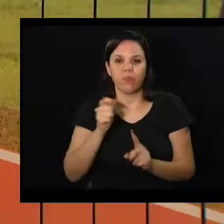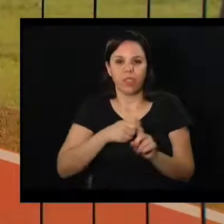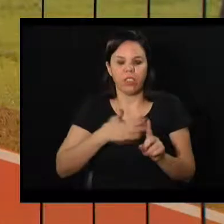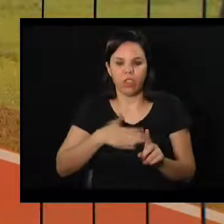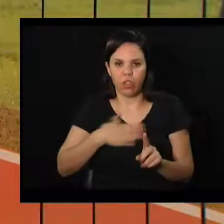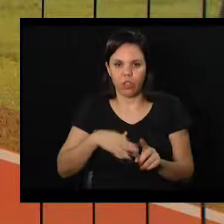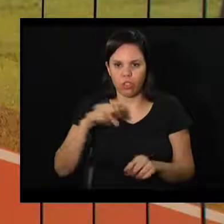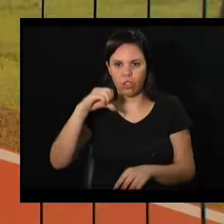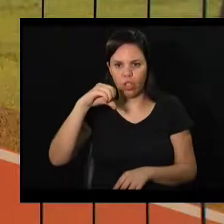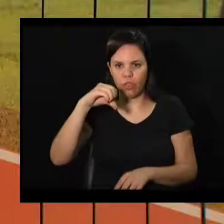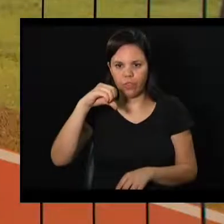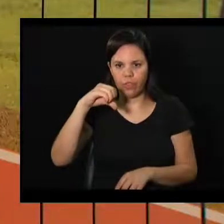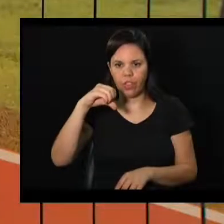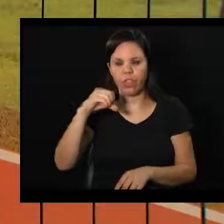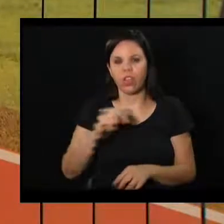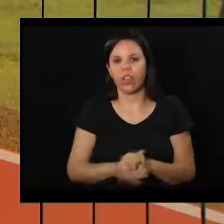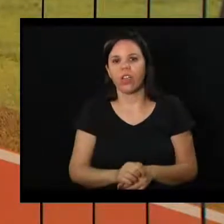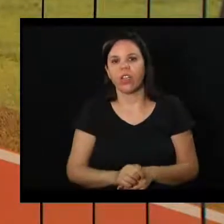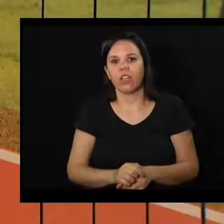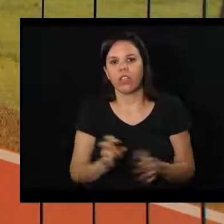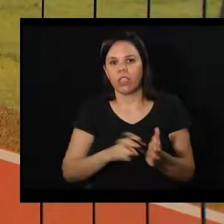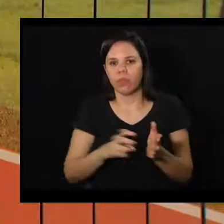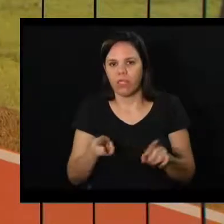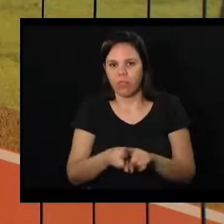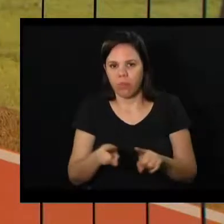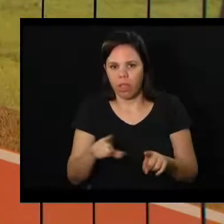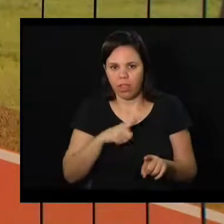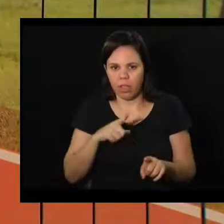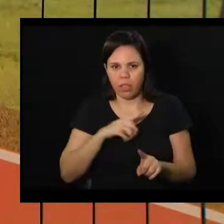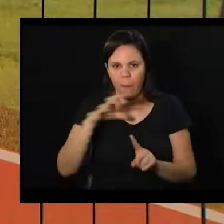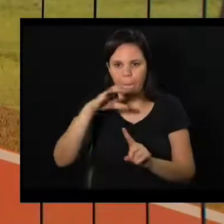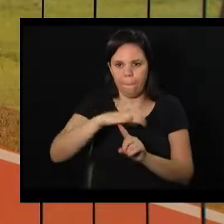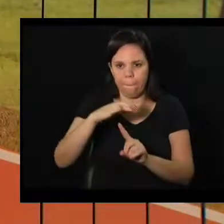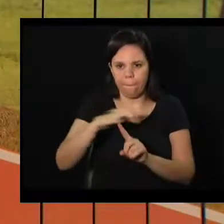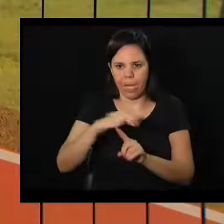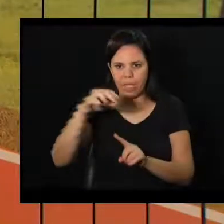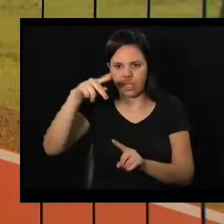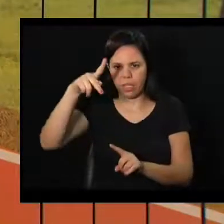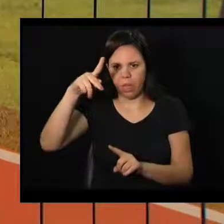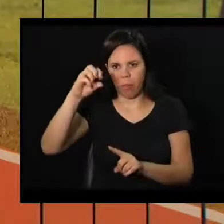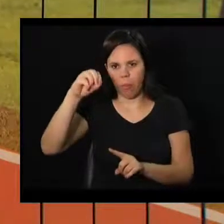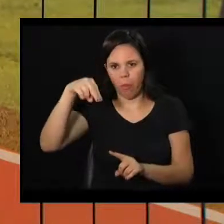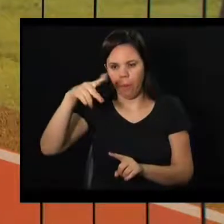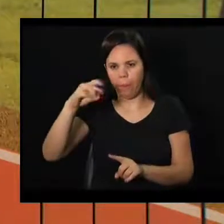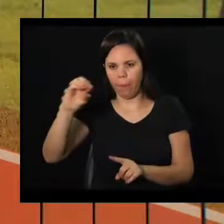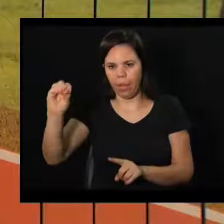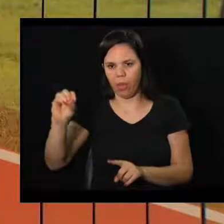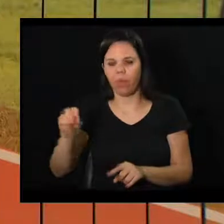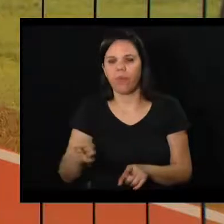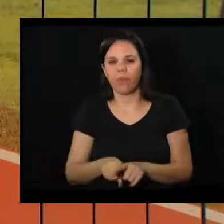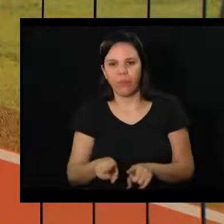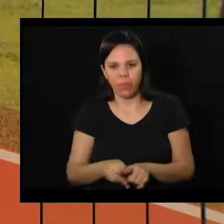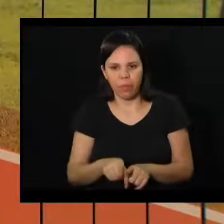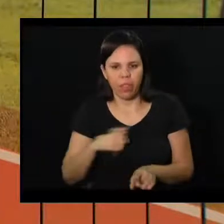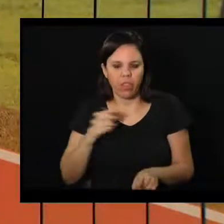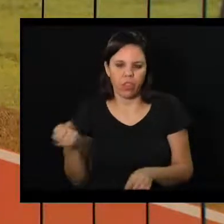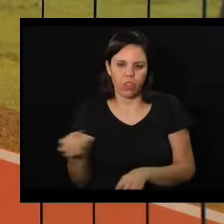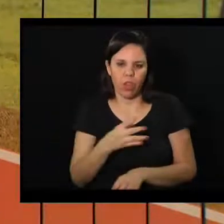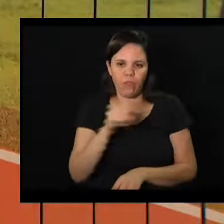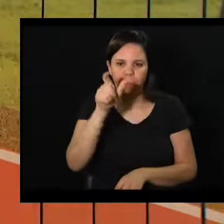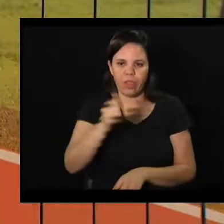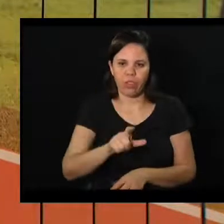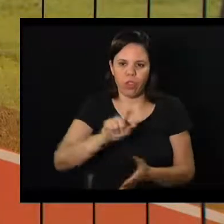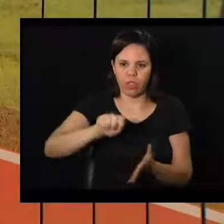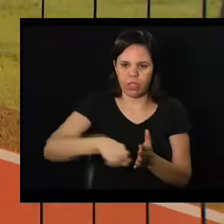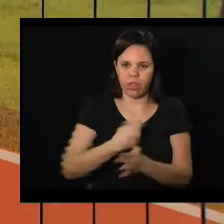na Praça Pompeu de Vito. Tem a seletiva aí para novos jogadores. Inscrição